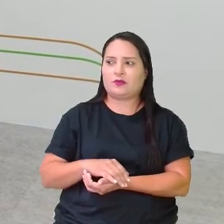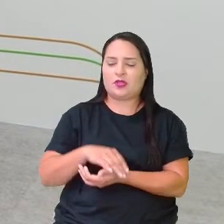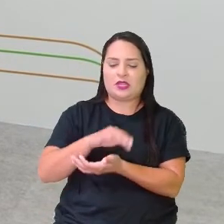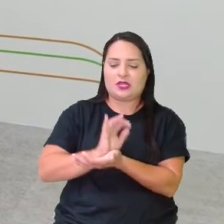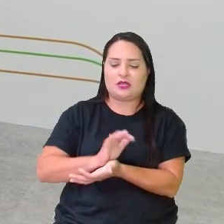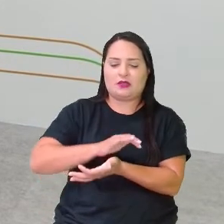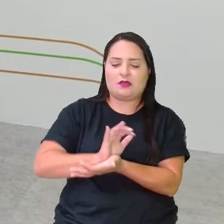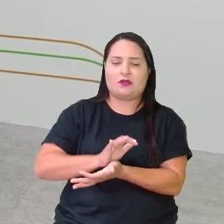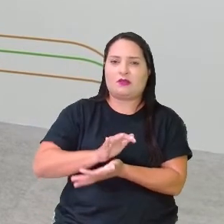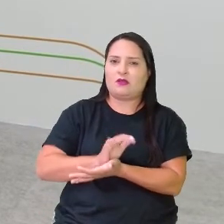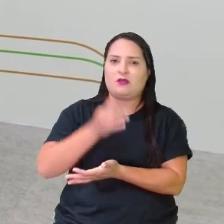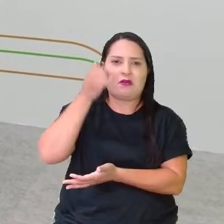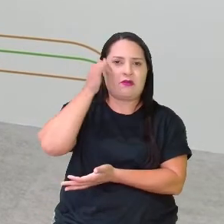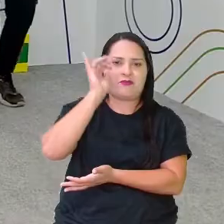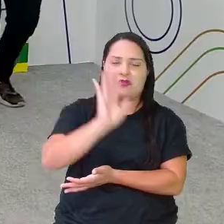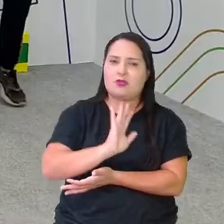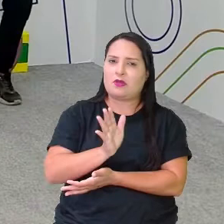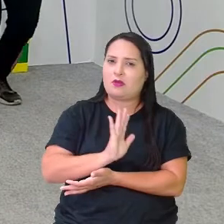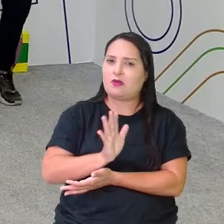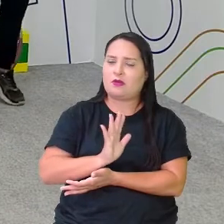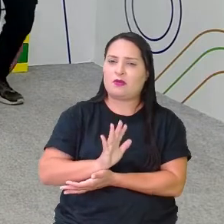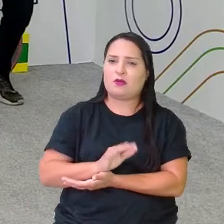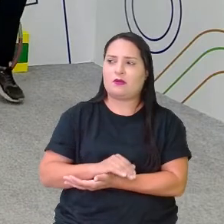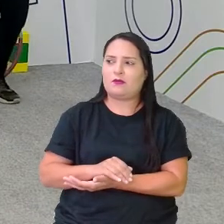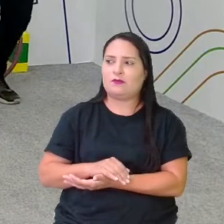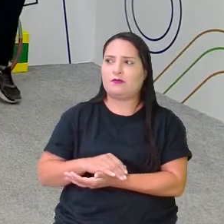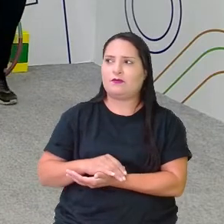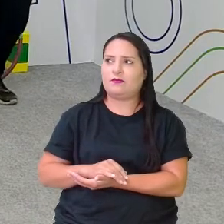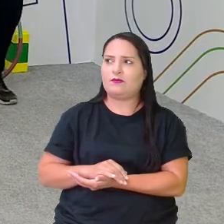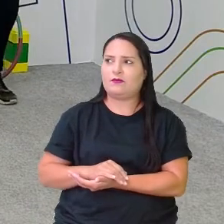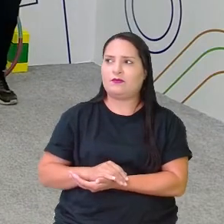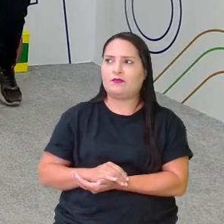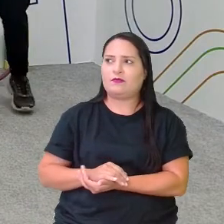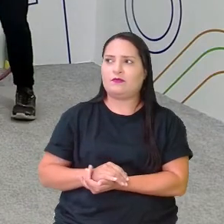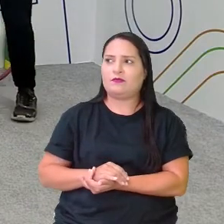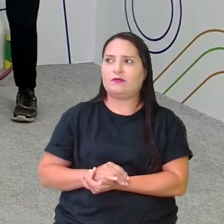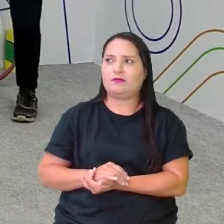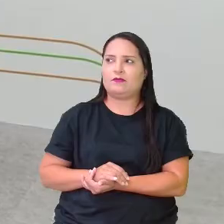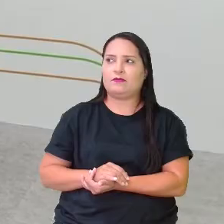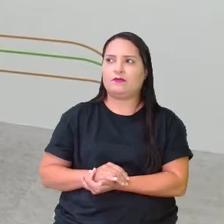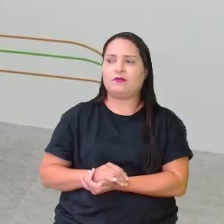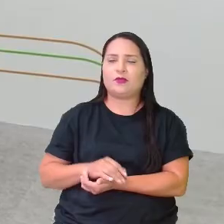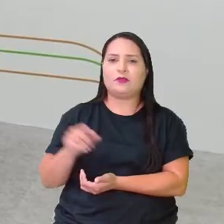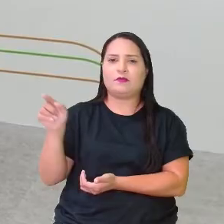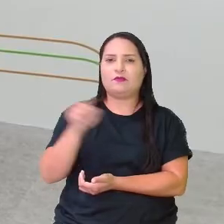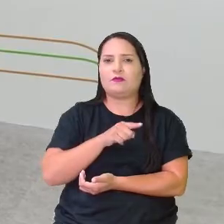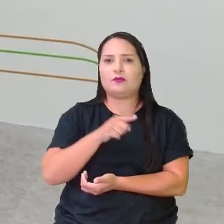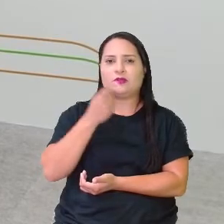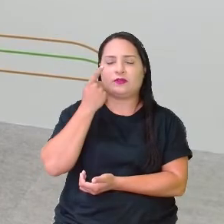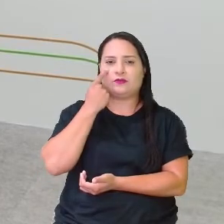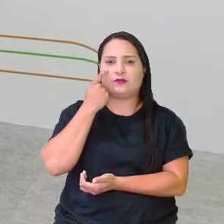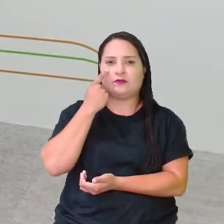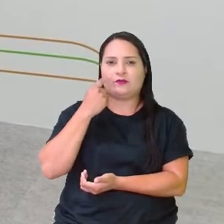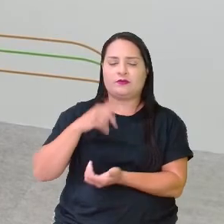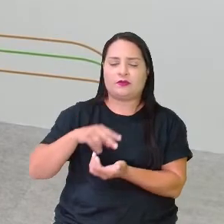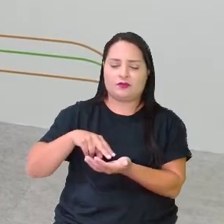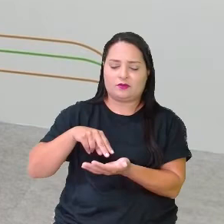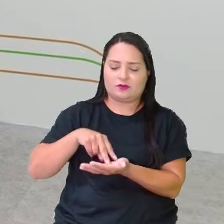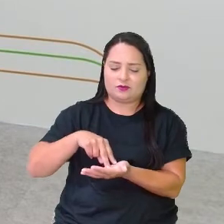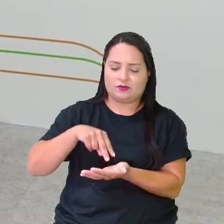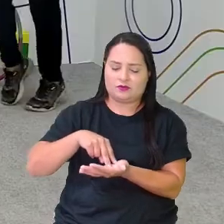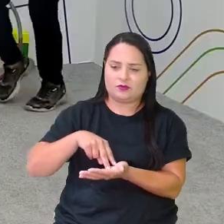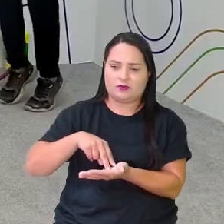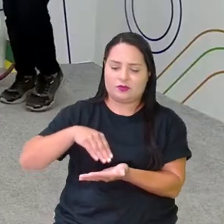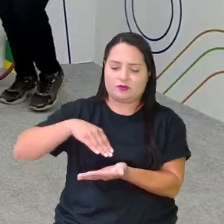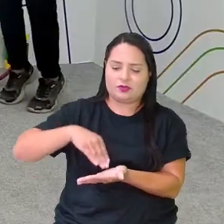chão, tá? Eu não jogo o calcanhar no chão. Então, dá pra você fazer tanto com os dois, como com um